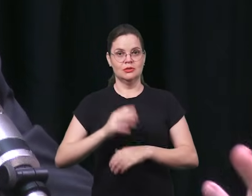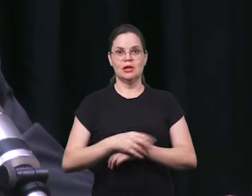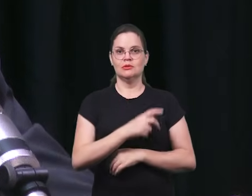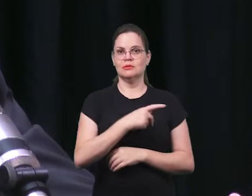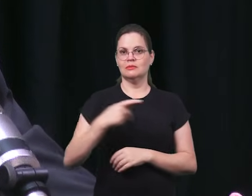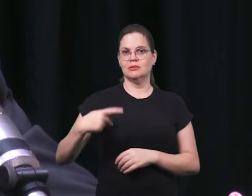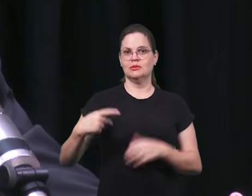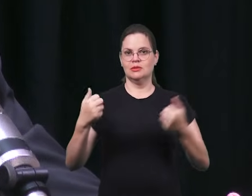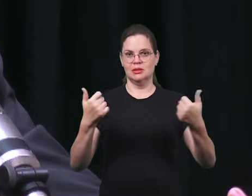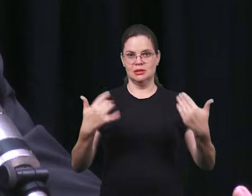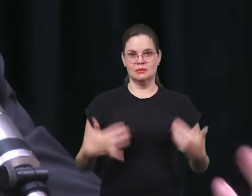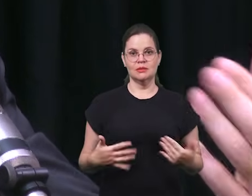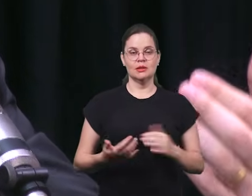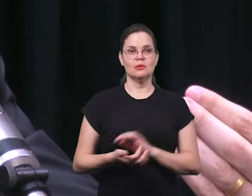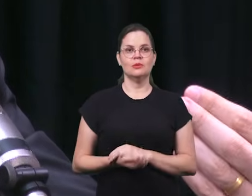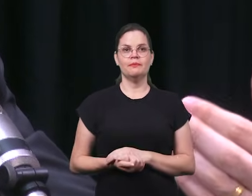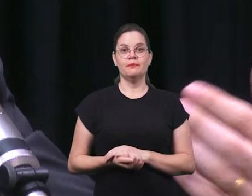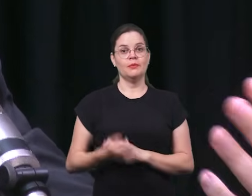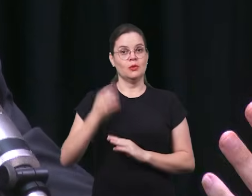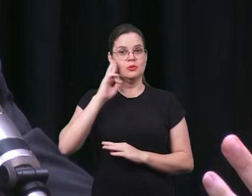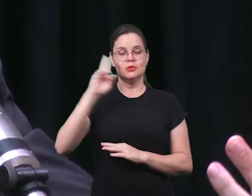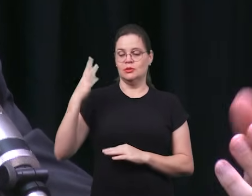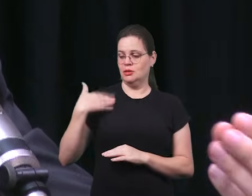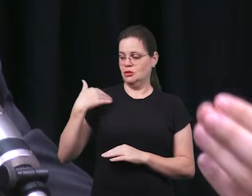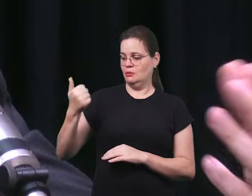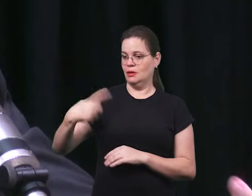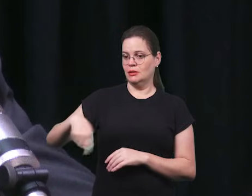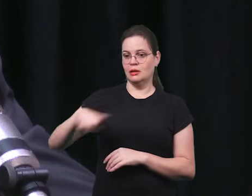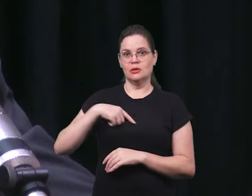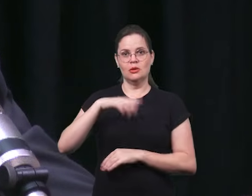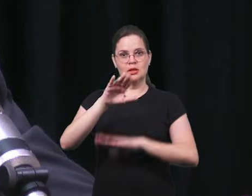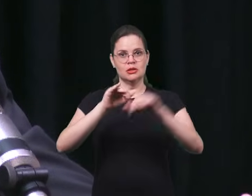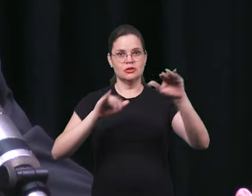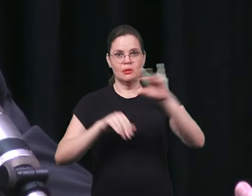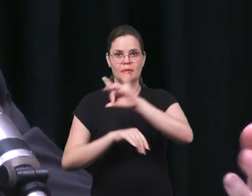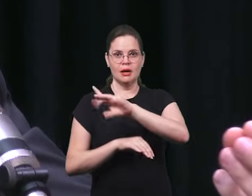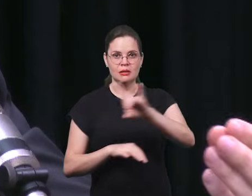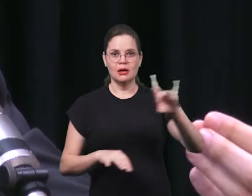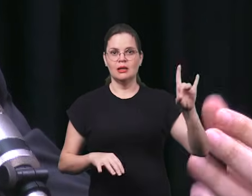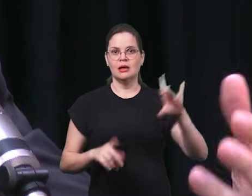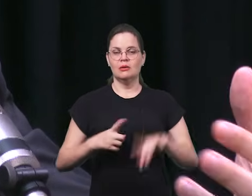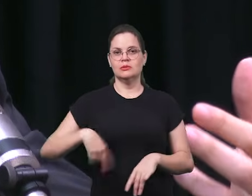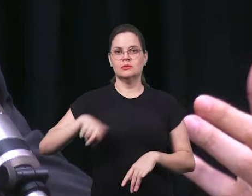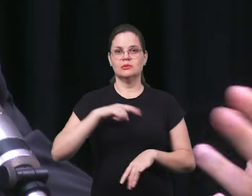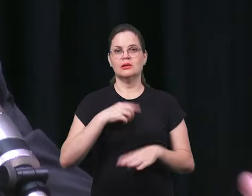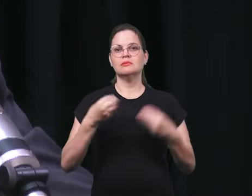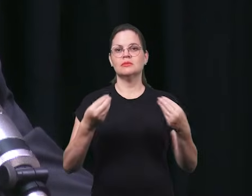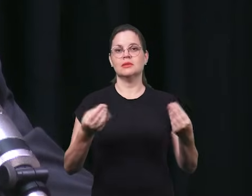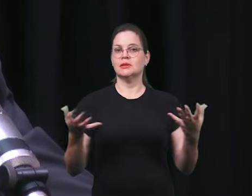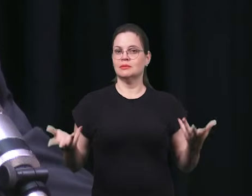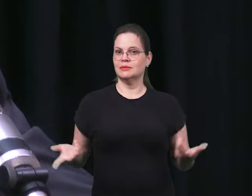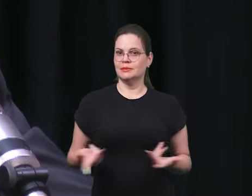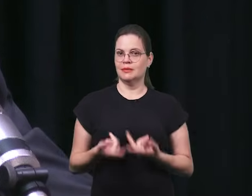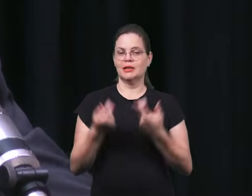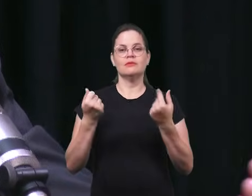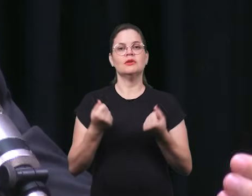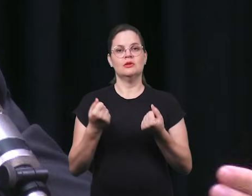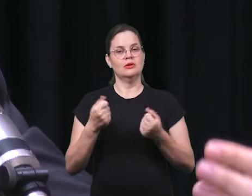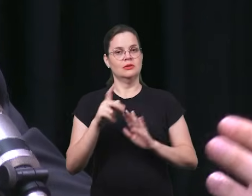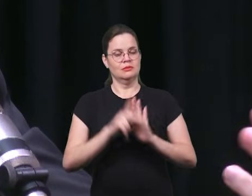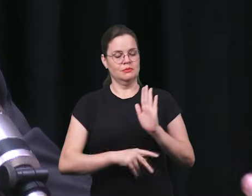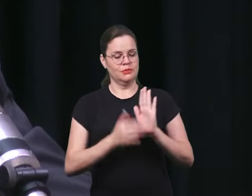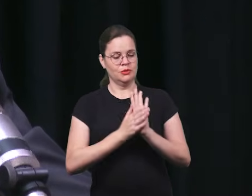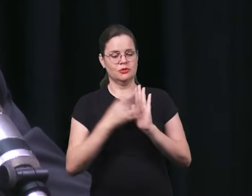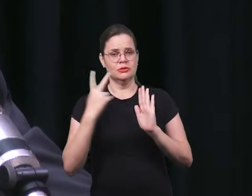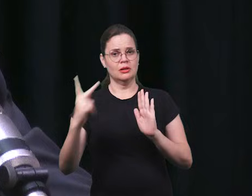exércitos de Deus, o Senhor tem nos chamado, tem chamado o homem, né, para essa tão maravilhosa obra do Espírito, né, tem chamado para a